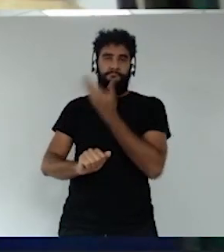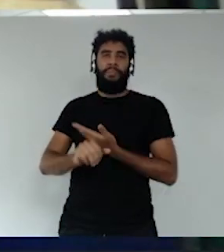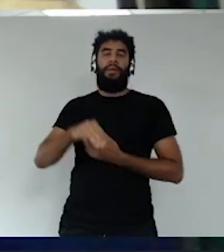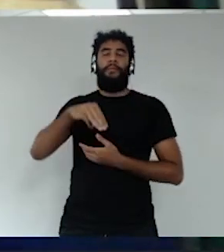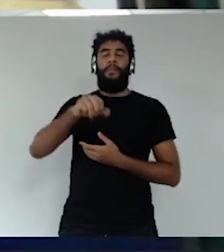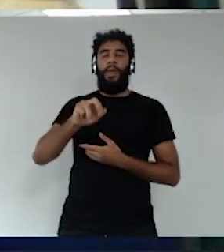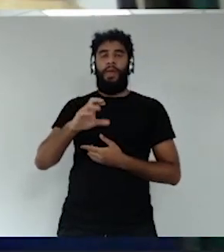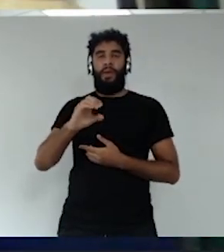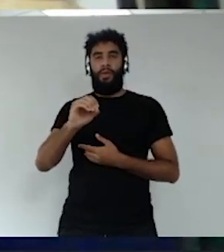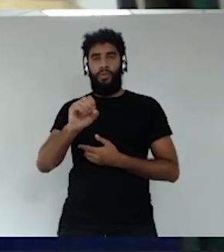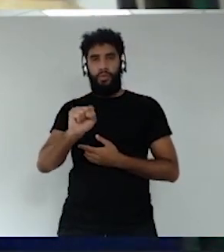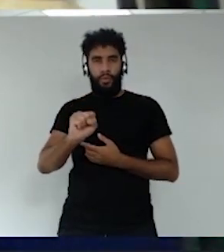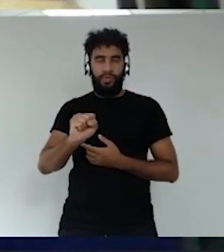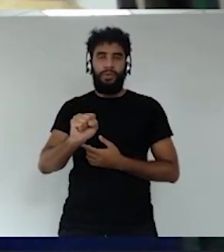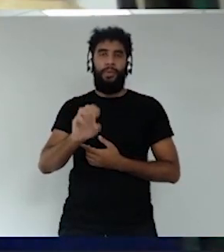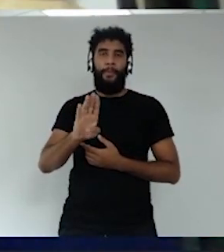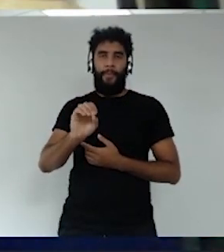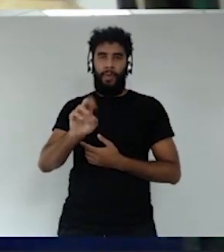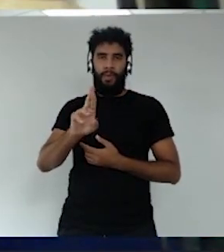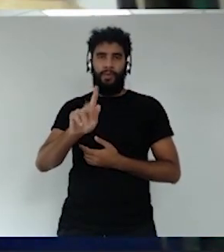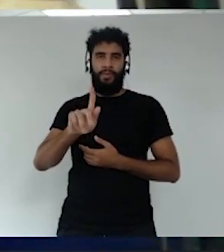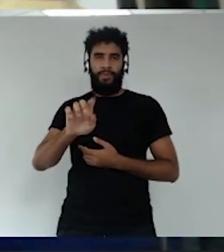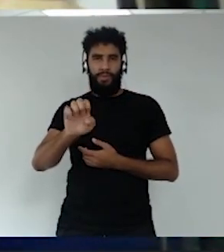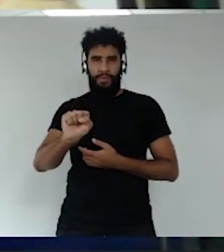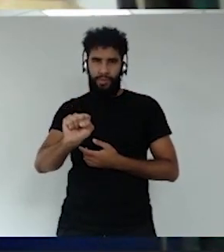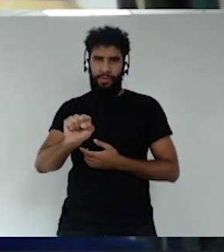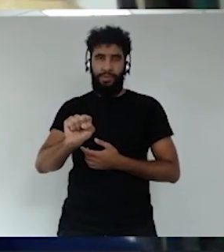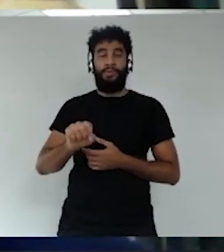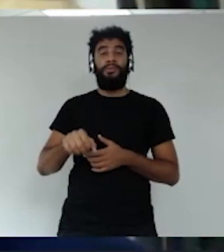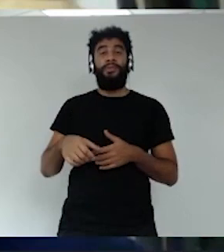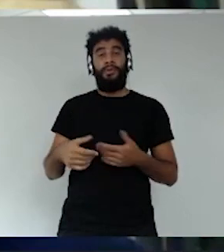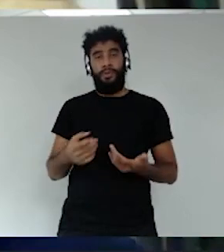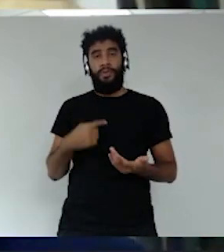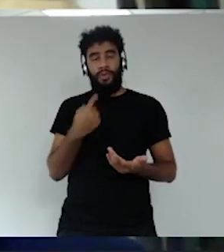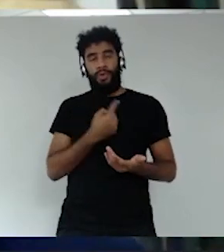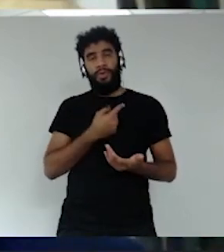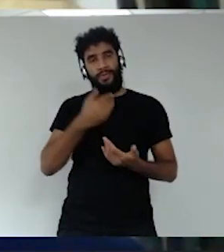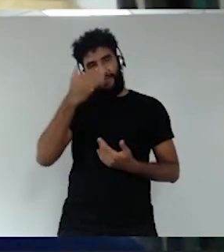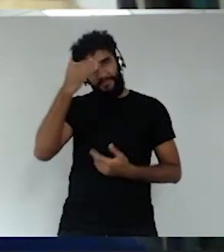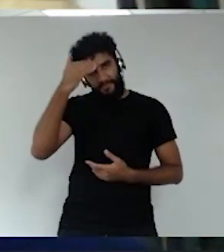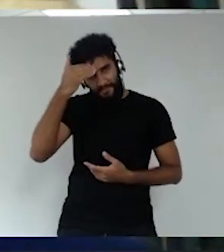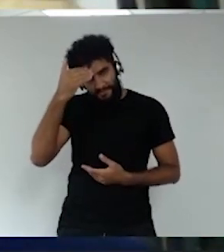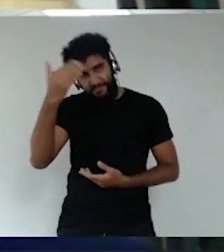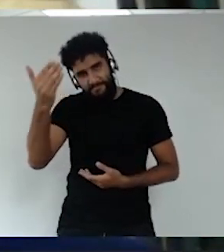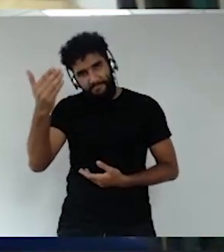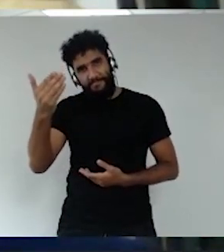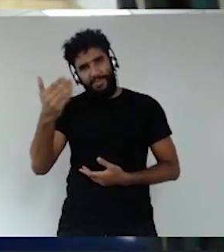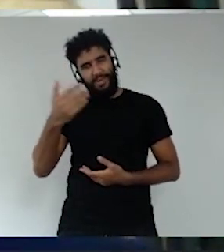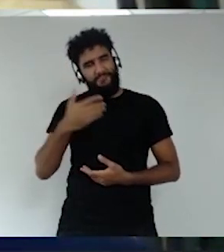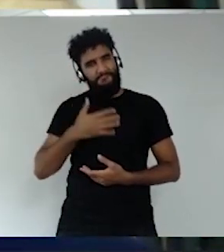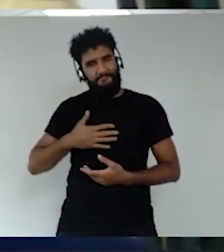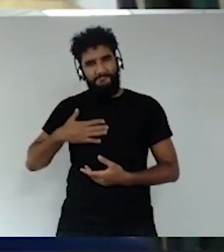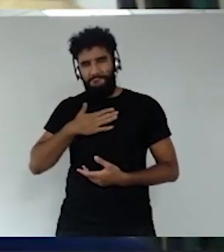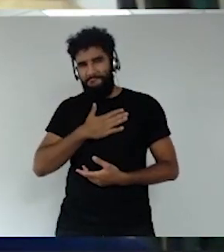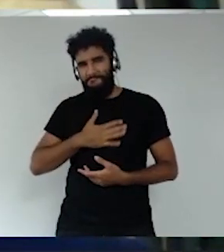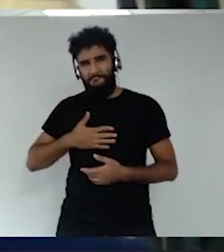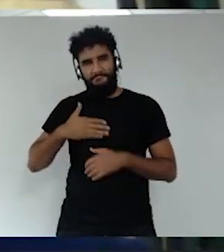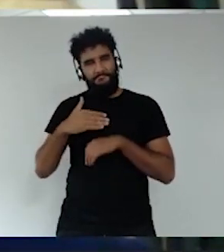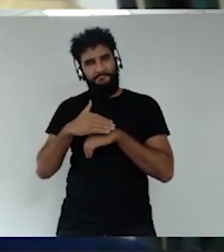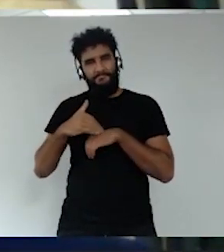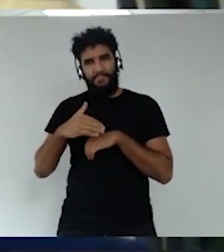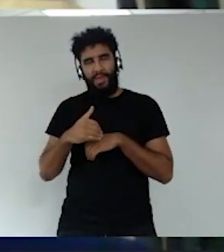Marcos Borges, e temos que agradecer, e eu agradeço aqui com muito carinho, o